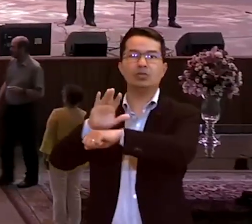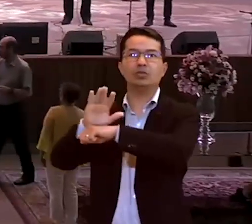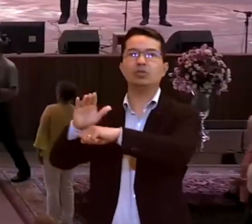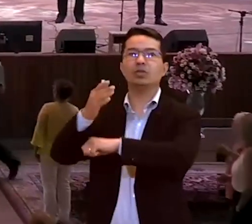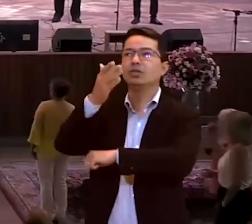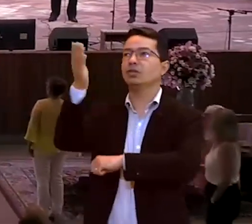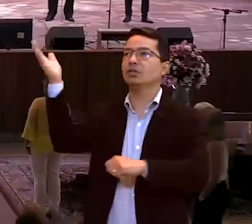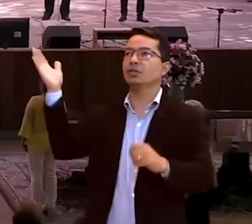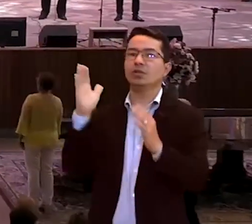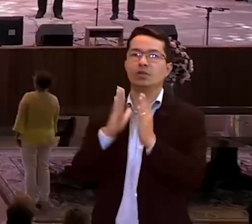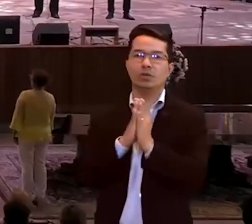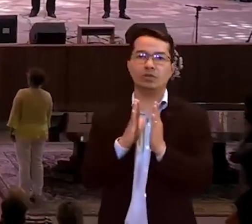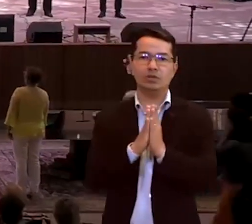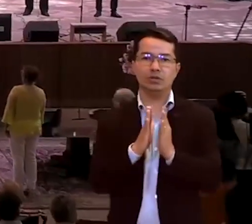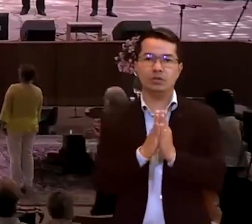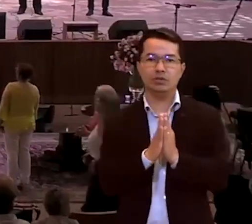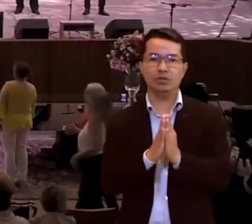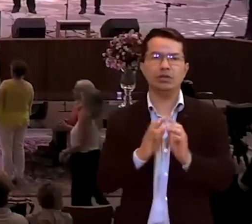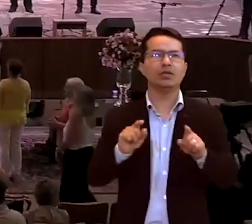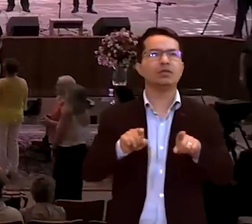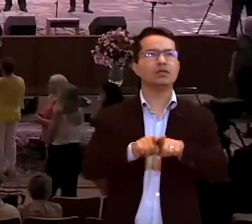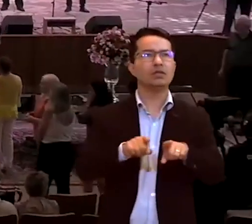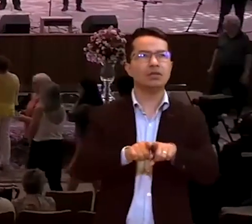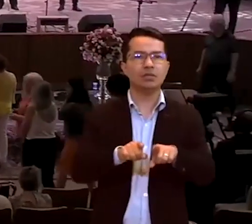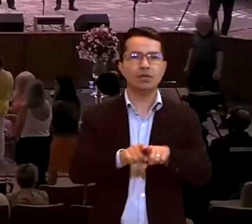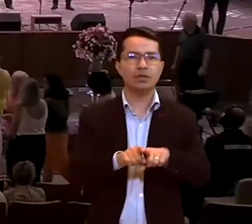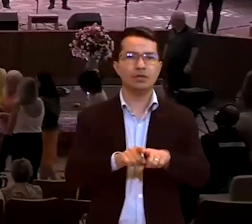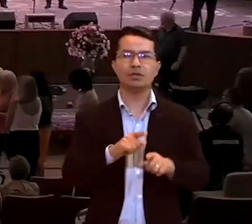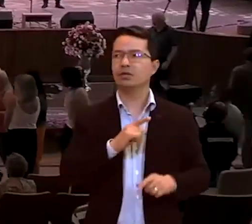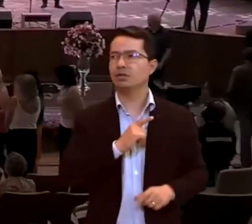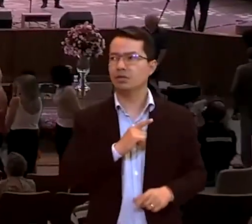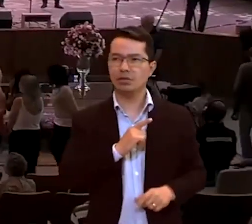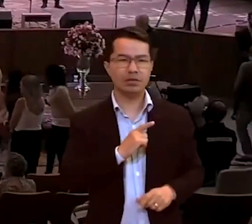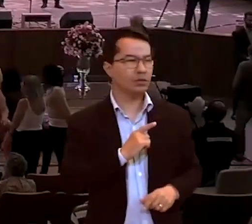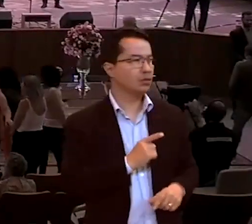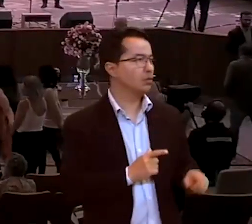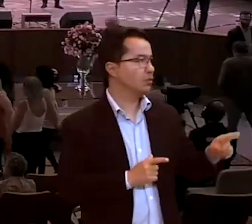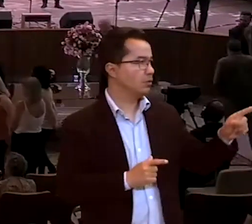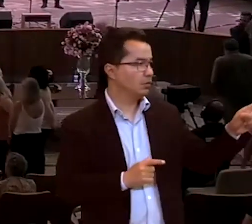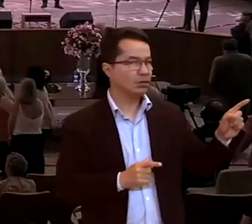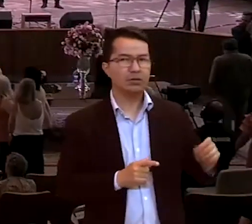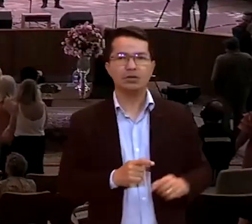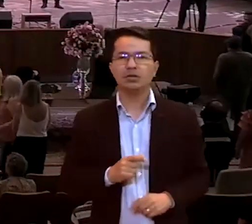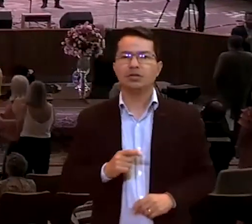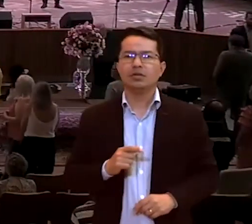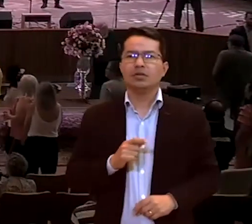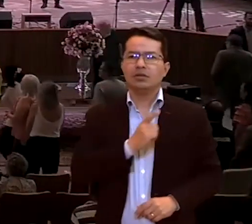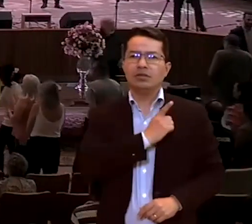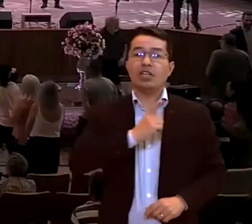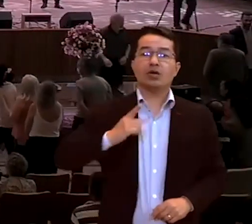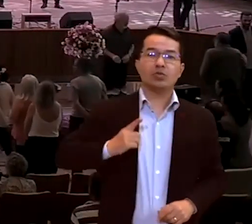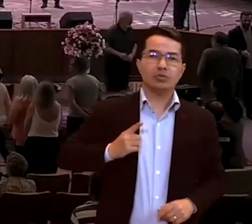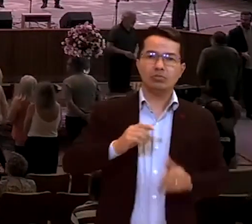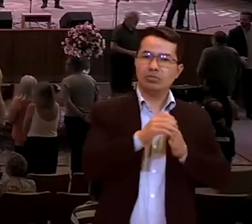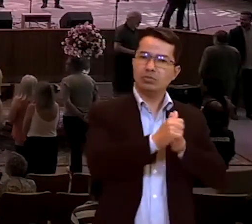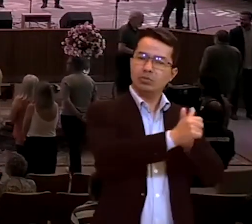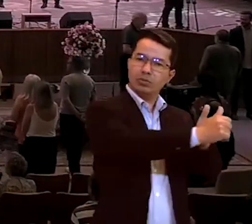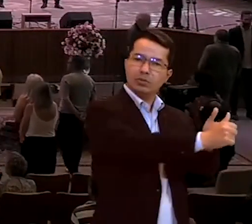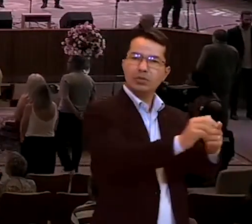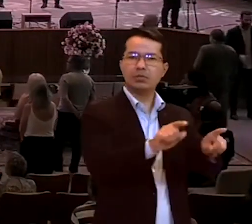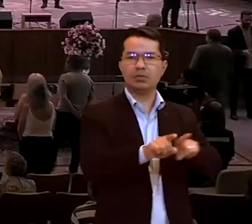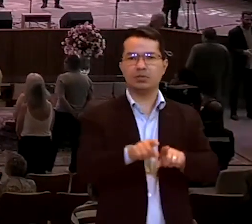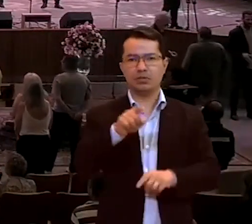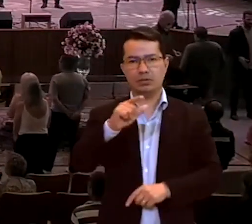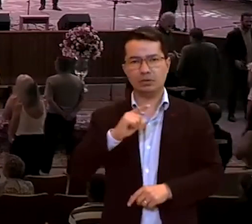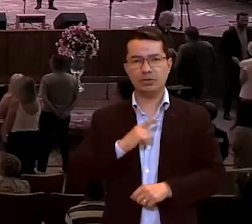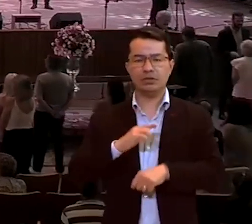Qualquer coisa, daí os irmãos descem, daí se não tiver. Mas acho que o Arquimedes vai levar lá alguns líderes. Então você que tem algum tipo de enfermidade,